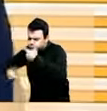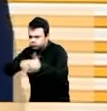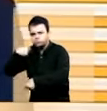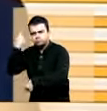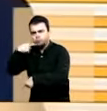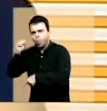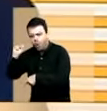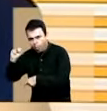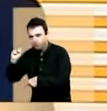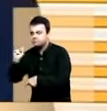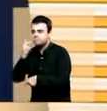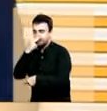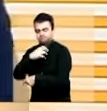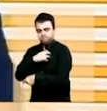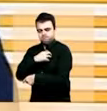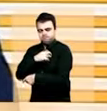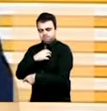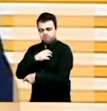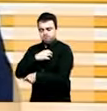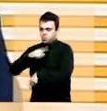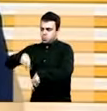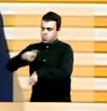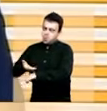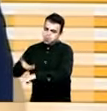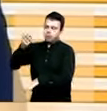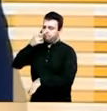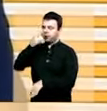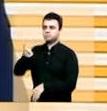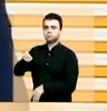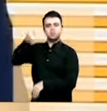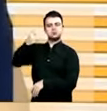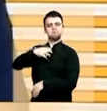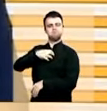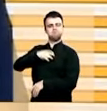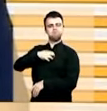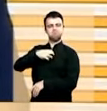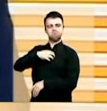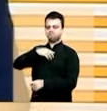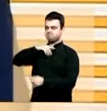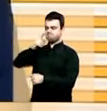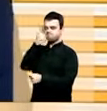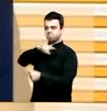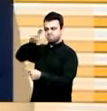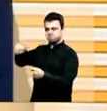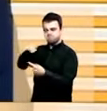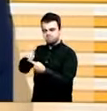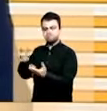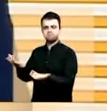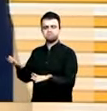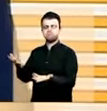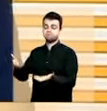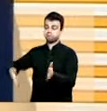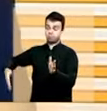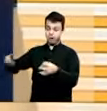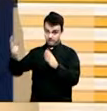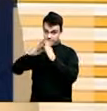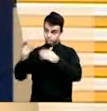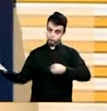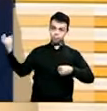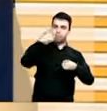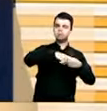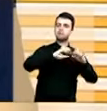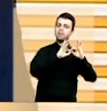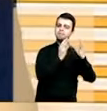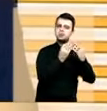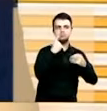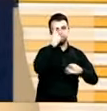minhas 8 horas, virar 12 horas. Por eficiência, ser eficiente. Estou com a minha família, é 1 hora